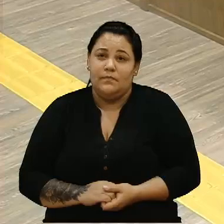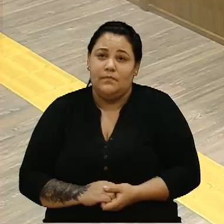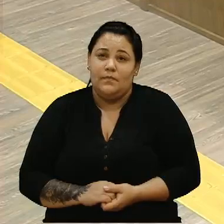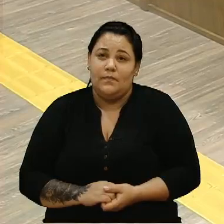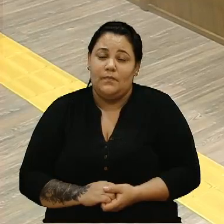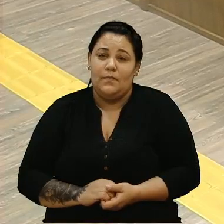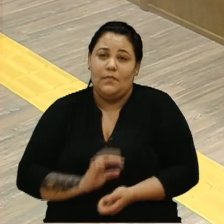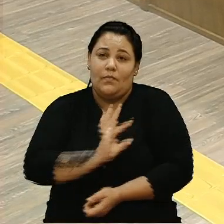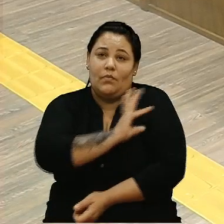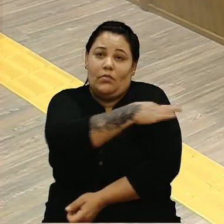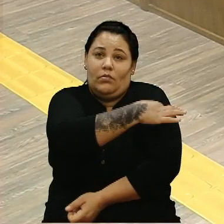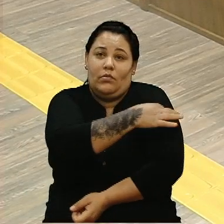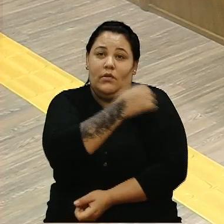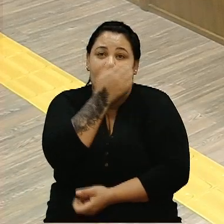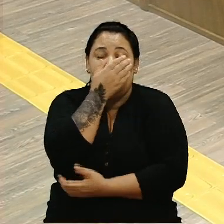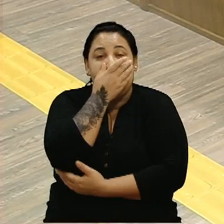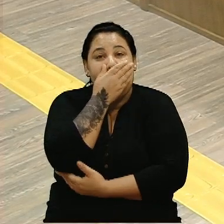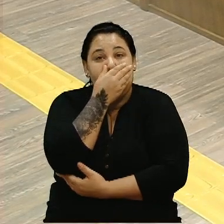Eles.